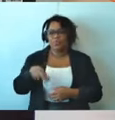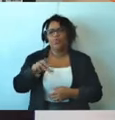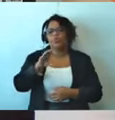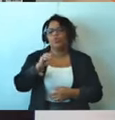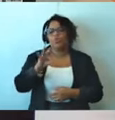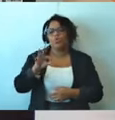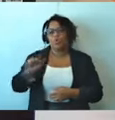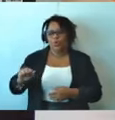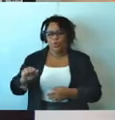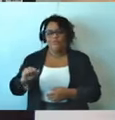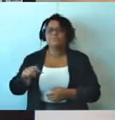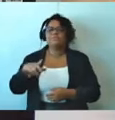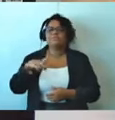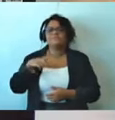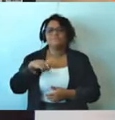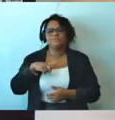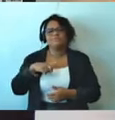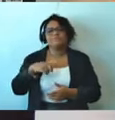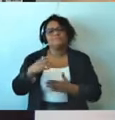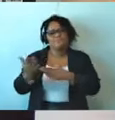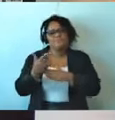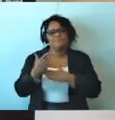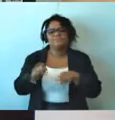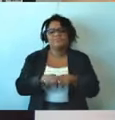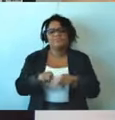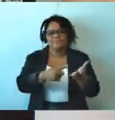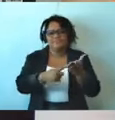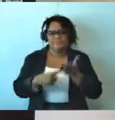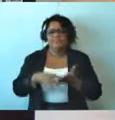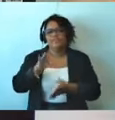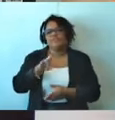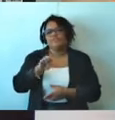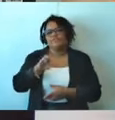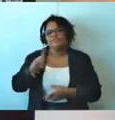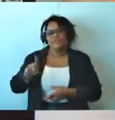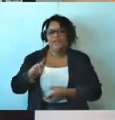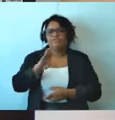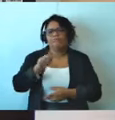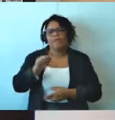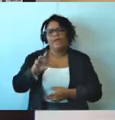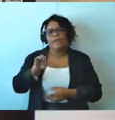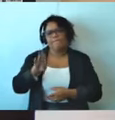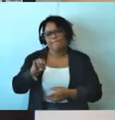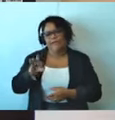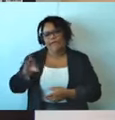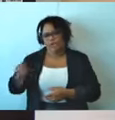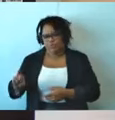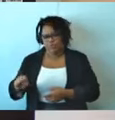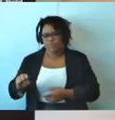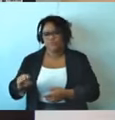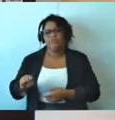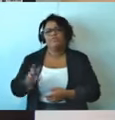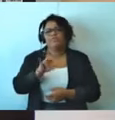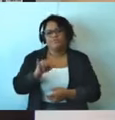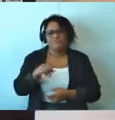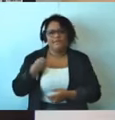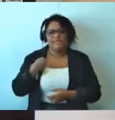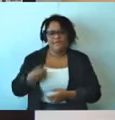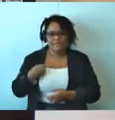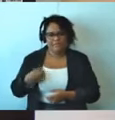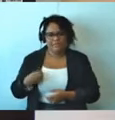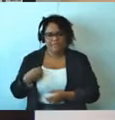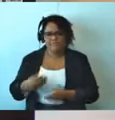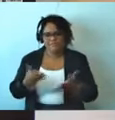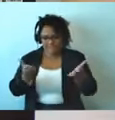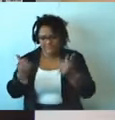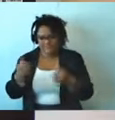a comunidade motociclística. Quero convidar aqui também na mesa o Fred Barbeiros, que vai participar conosco aqui dessa audiência pública.